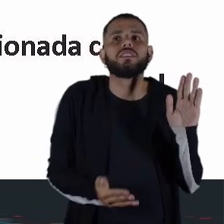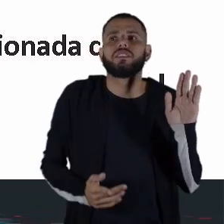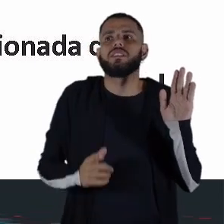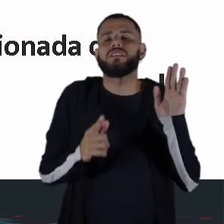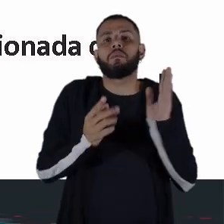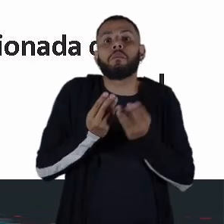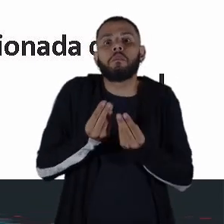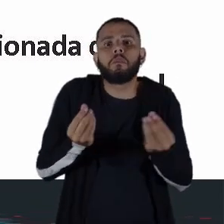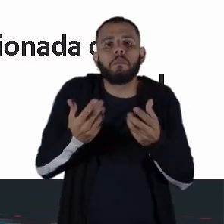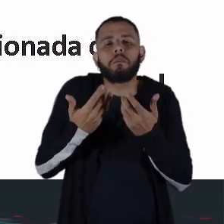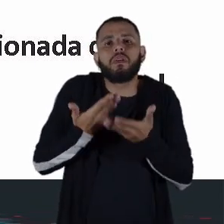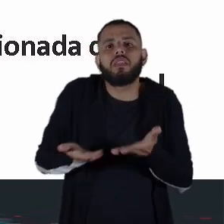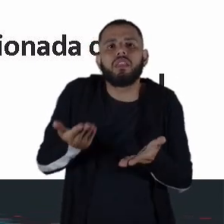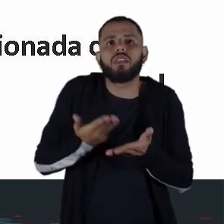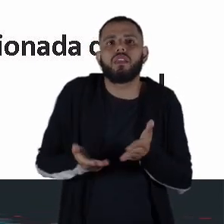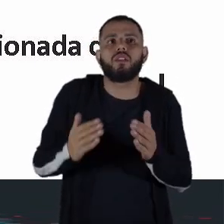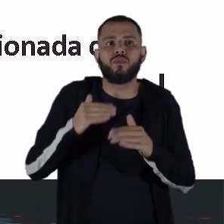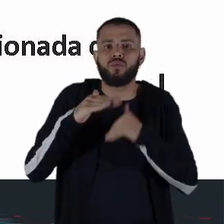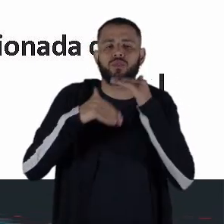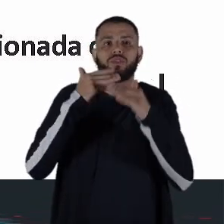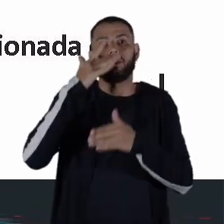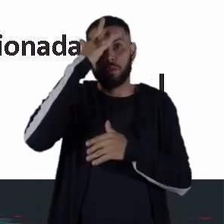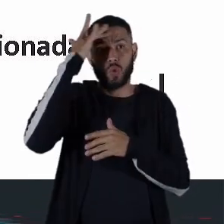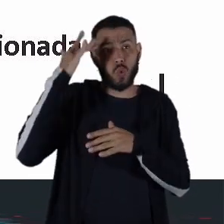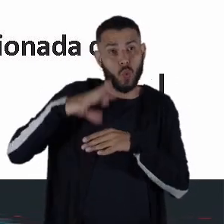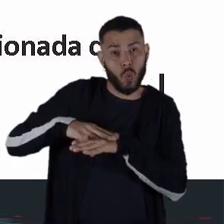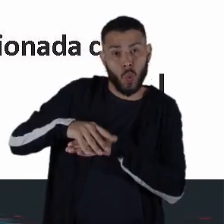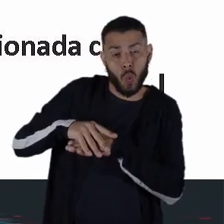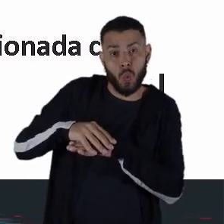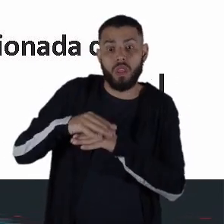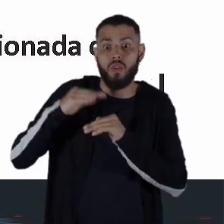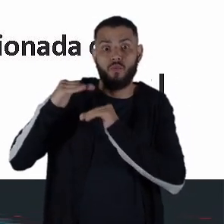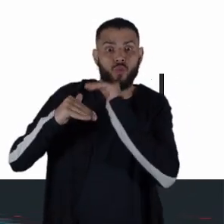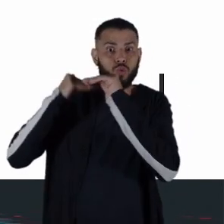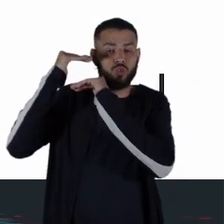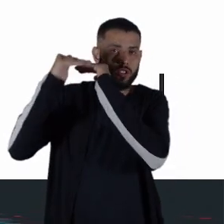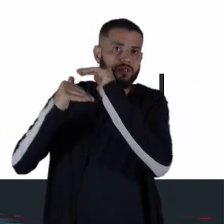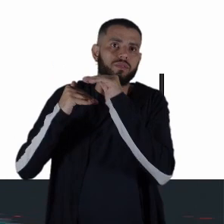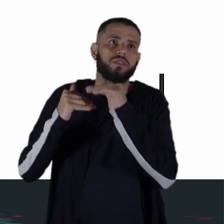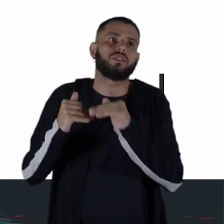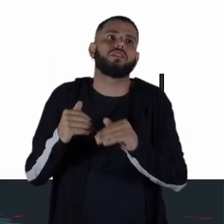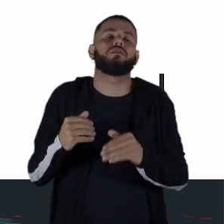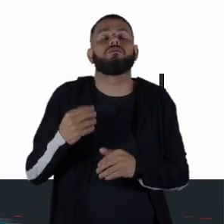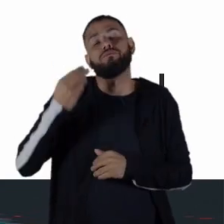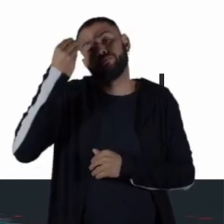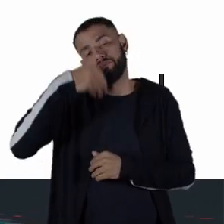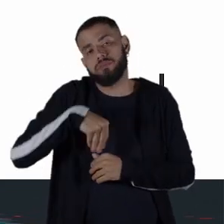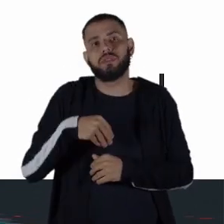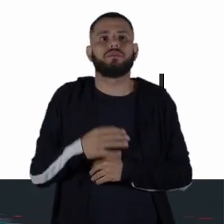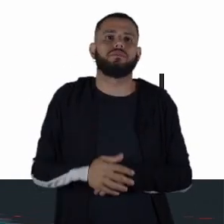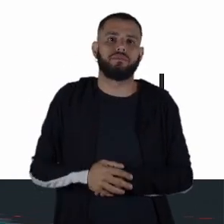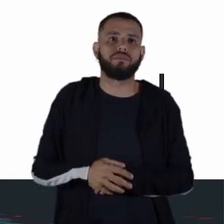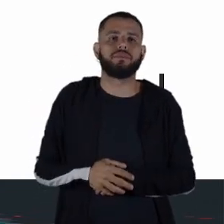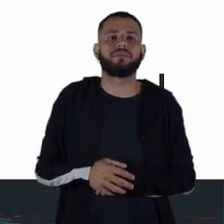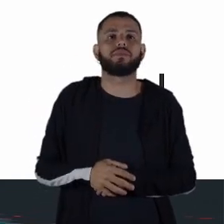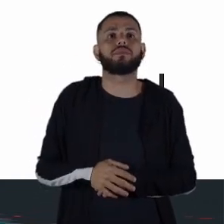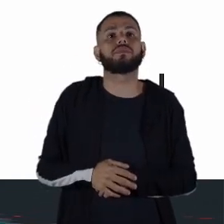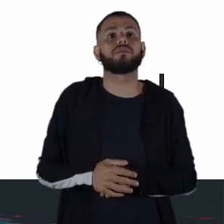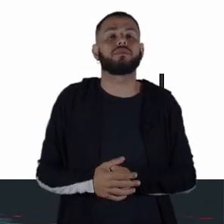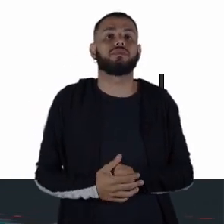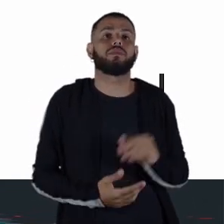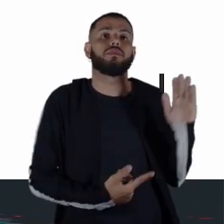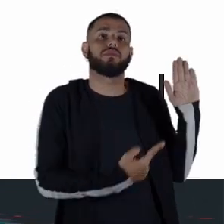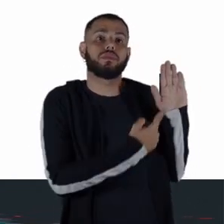evolutiva. Alguns doentes são mais rapidamente evolutivas, outros mais lentos, mais devagar. E isso é